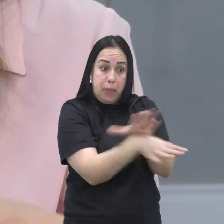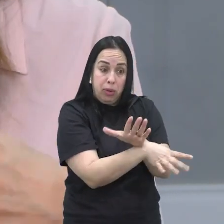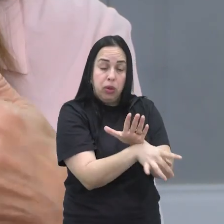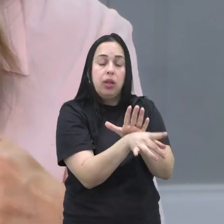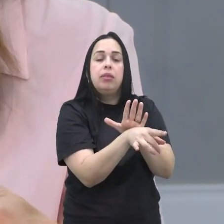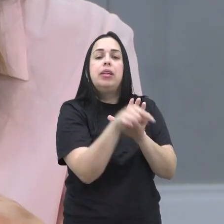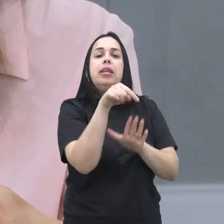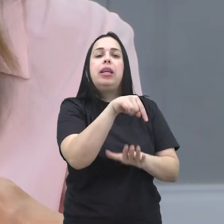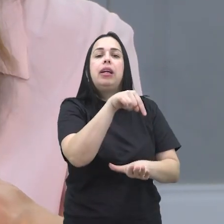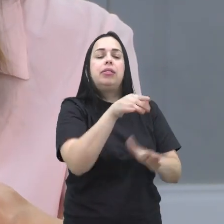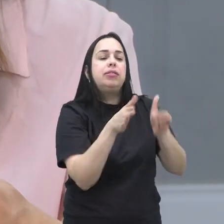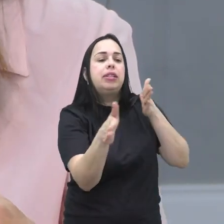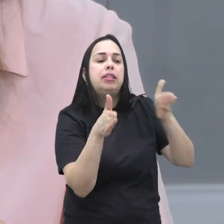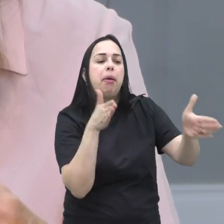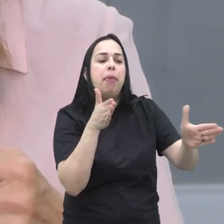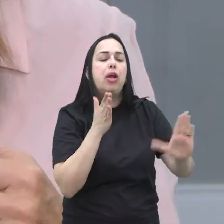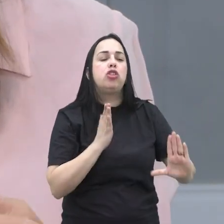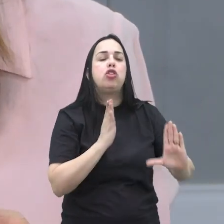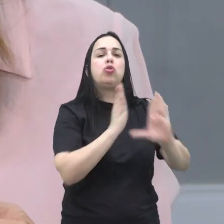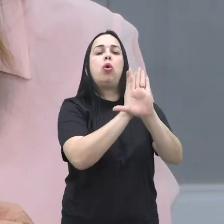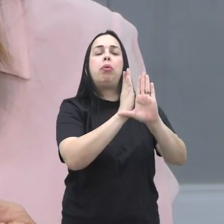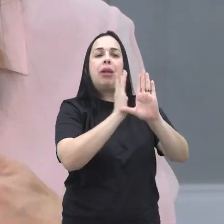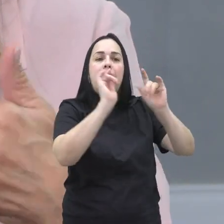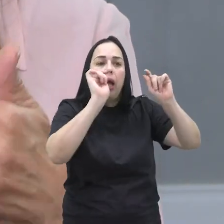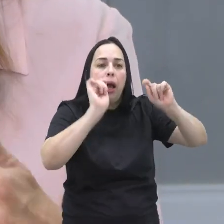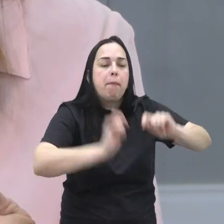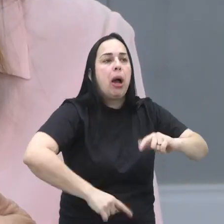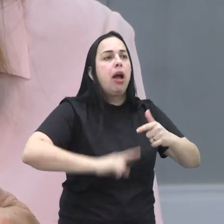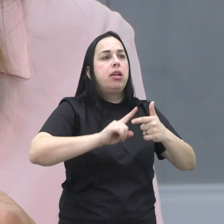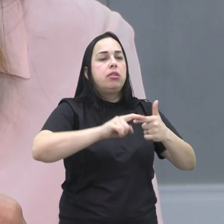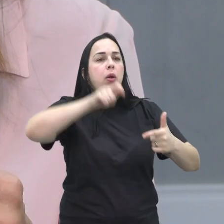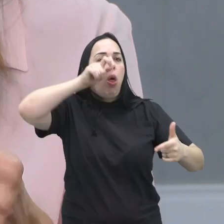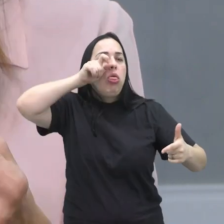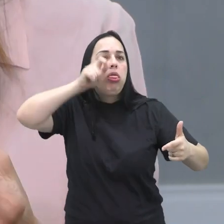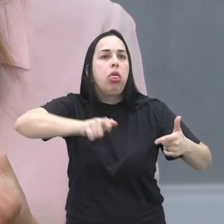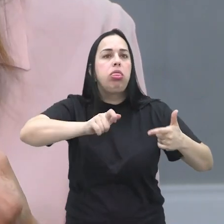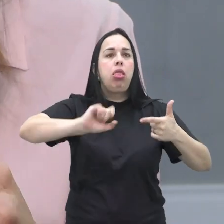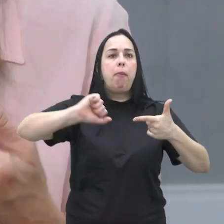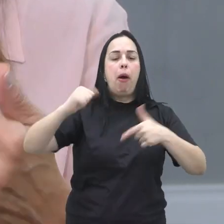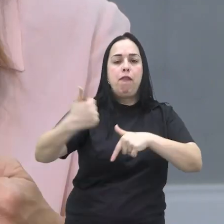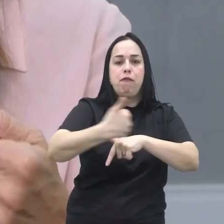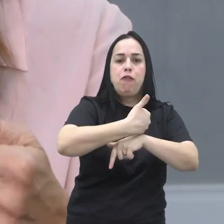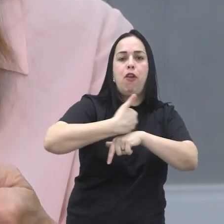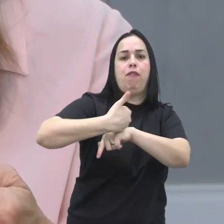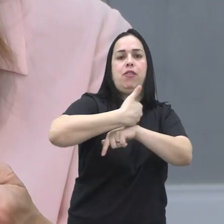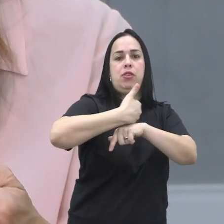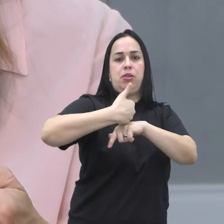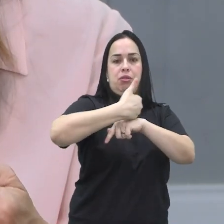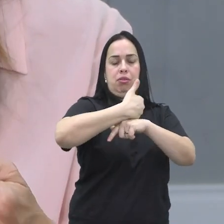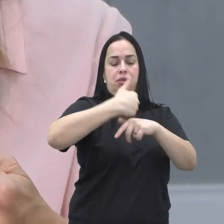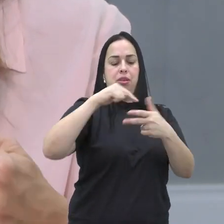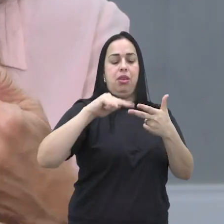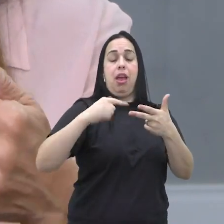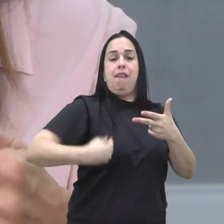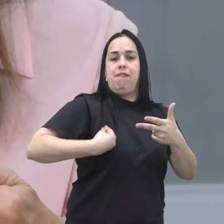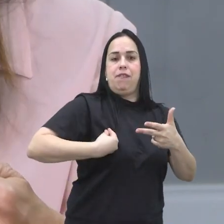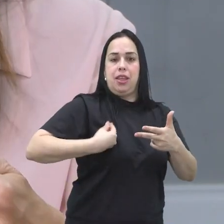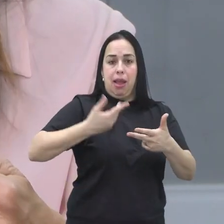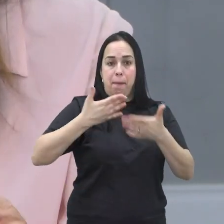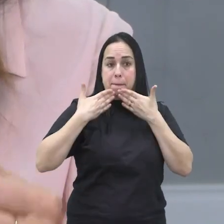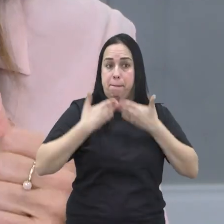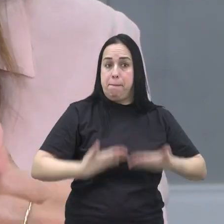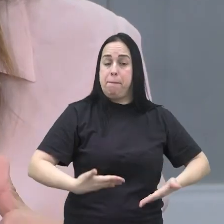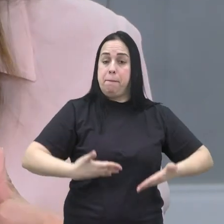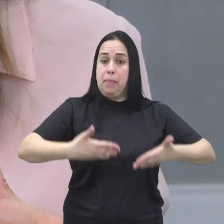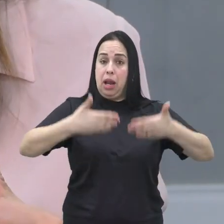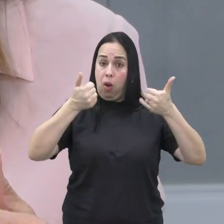e descubram ali o quanto eles são capazes, o interesse e a possibilidade de uma melhora de